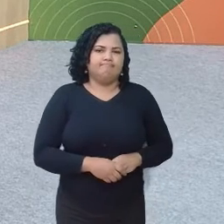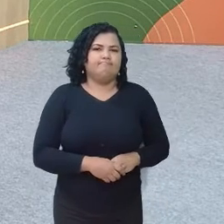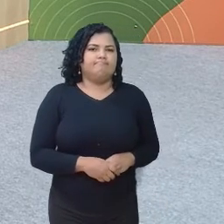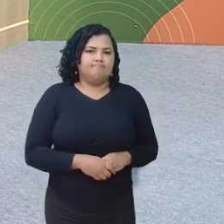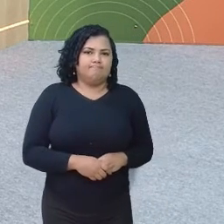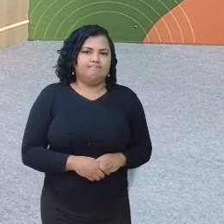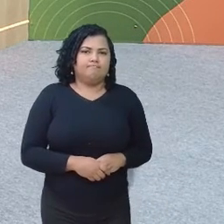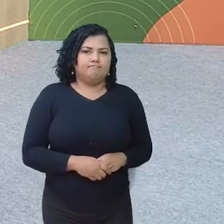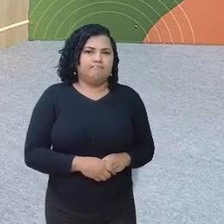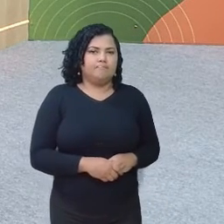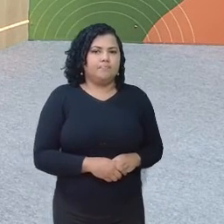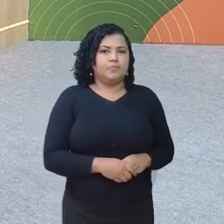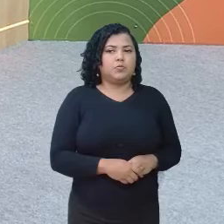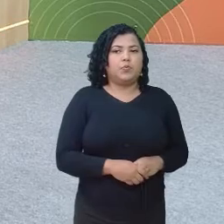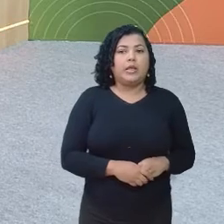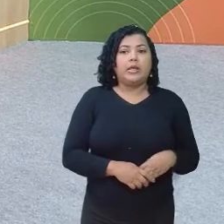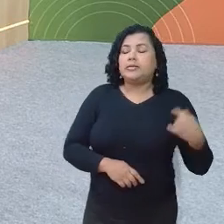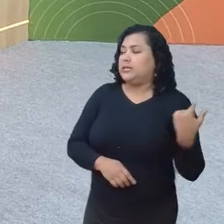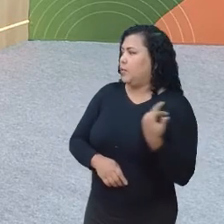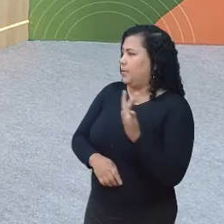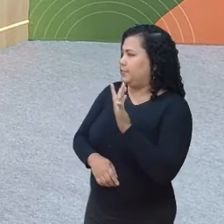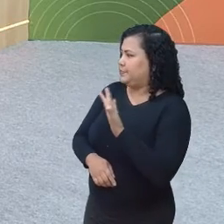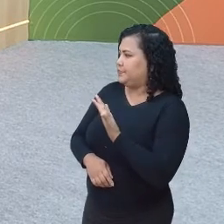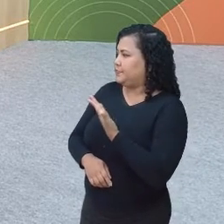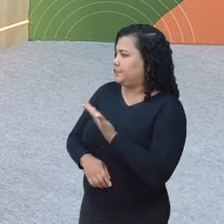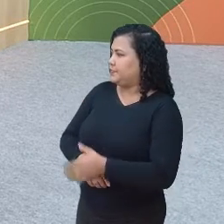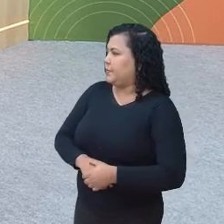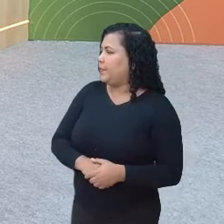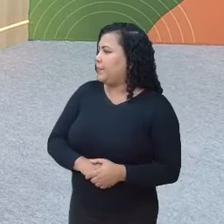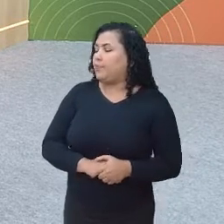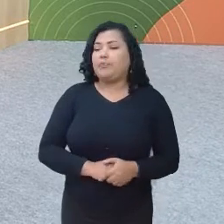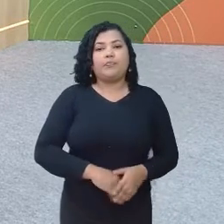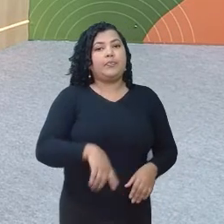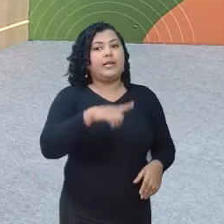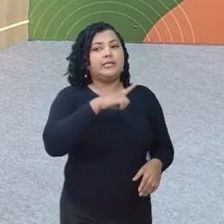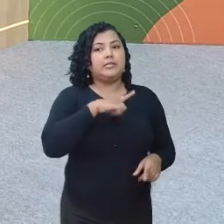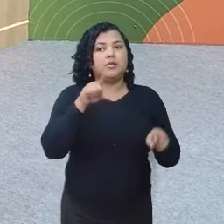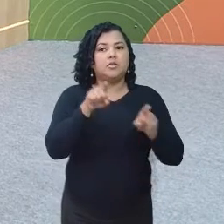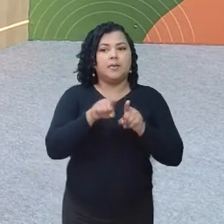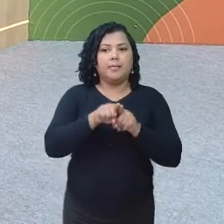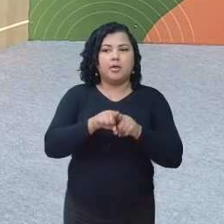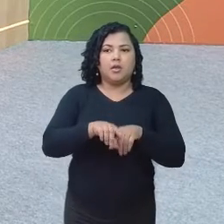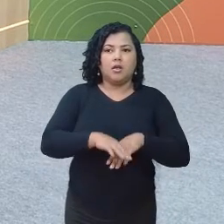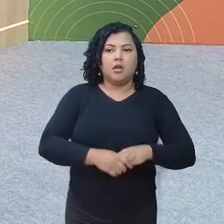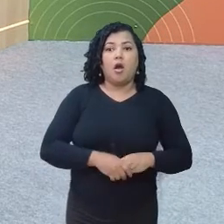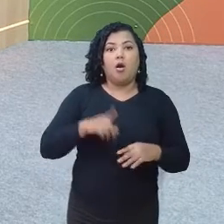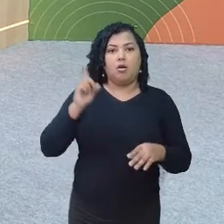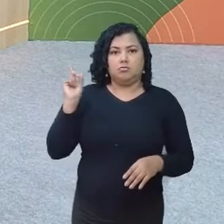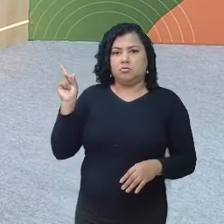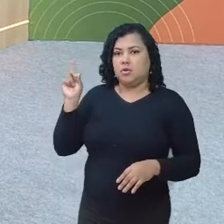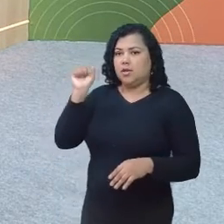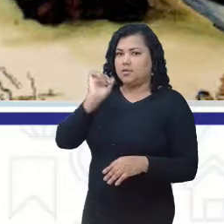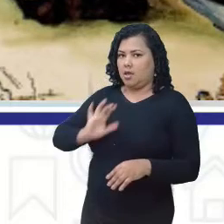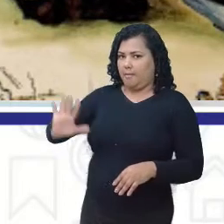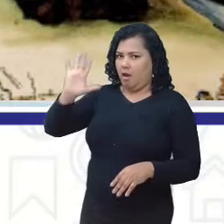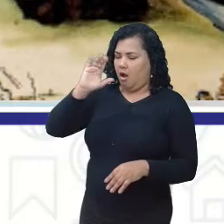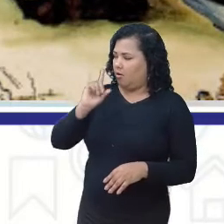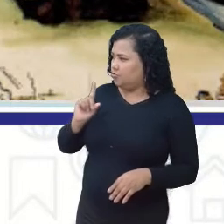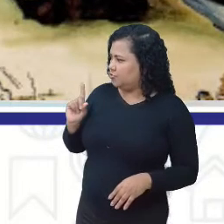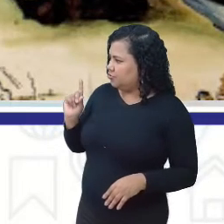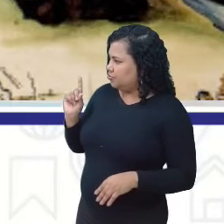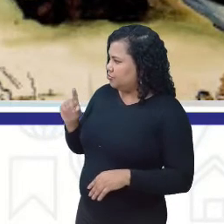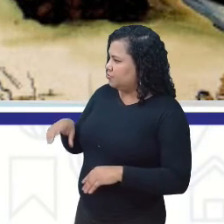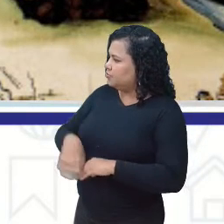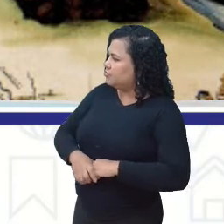você tinha, né, nos engenhos a Casa Grande, a senzala. Aí veja, eu coloquei aqui um exemplo.